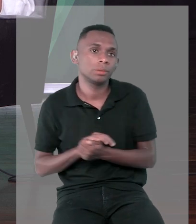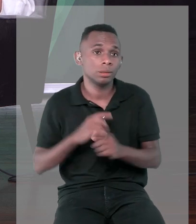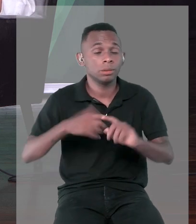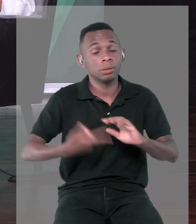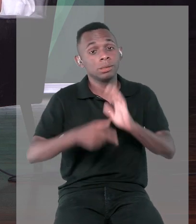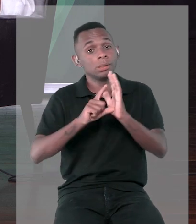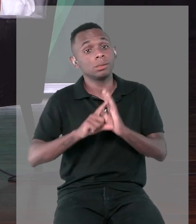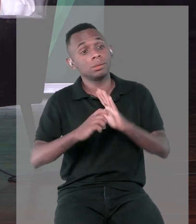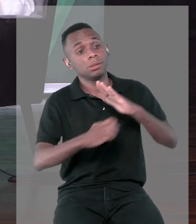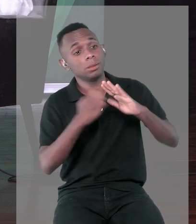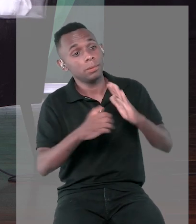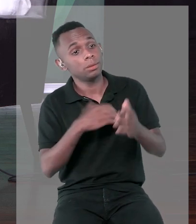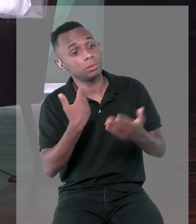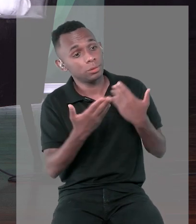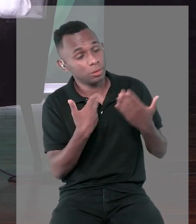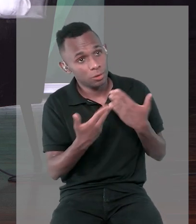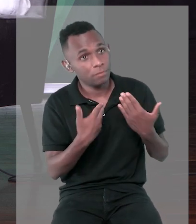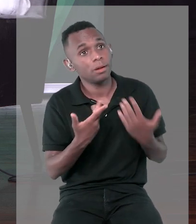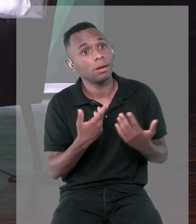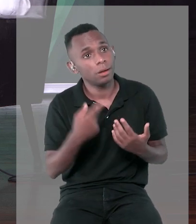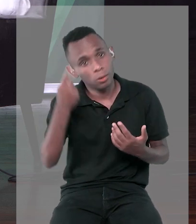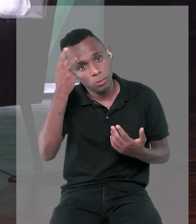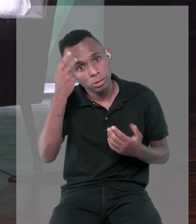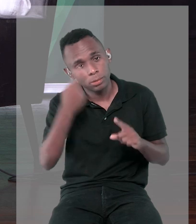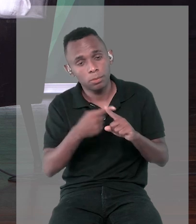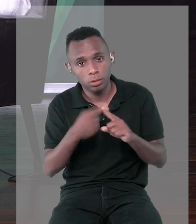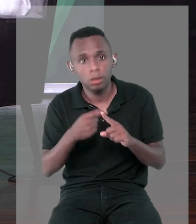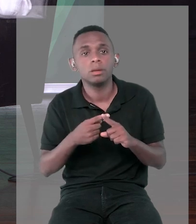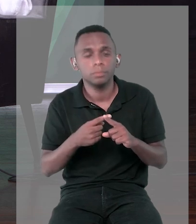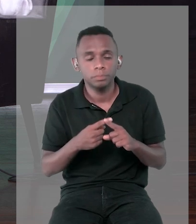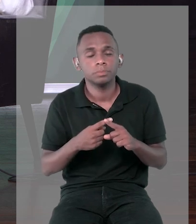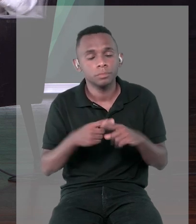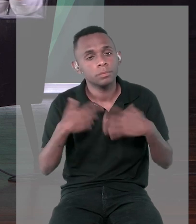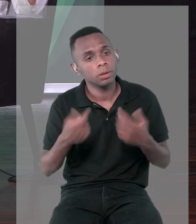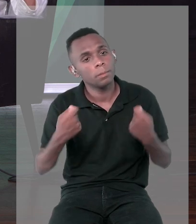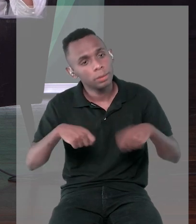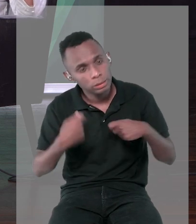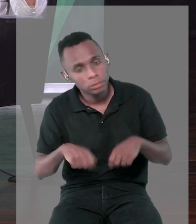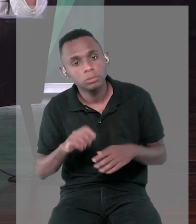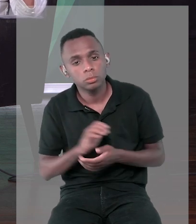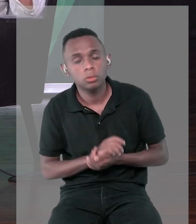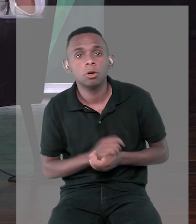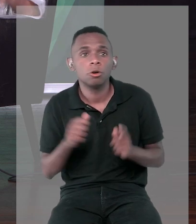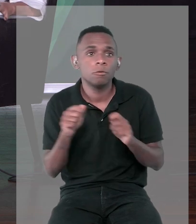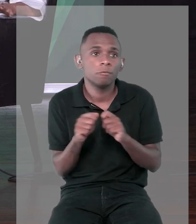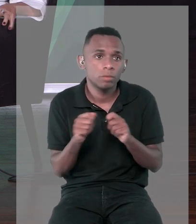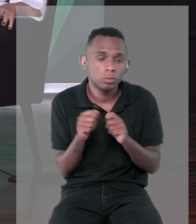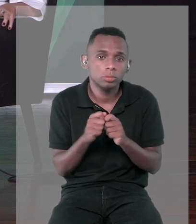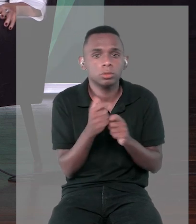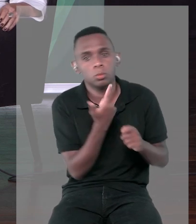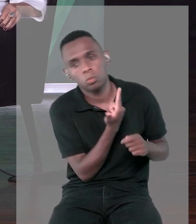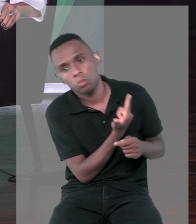para o editor lá, que eu vou conversar com a USP, porque o comercial não vai editar isso aí, eu tenho que fazer